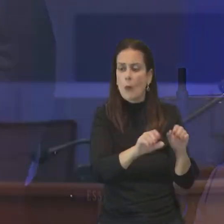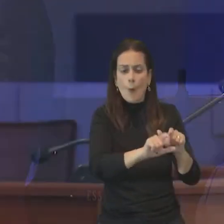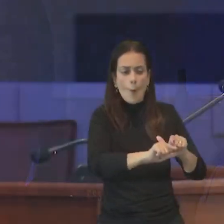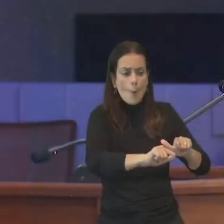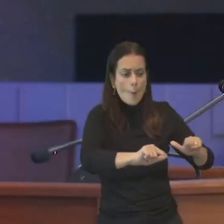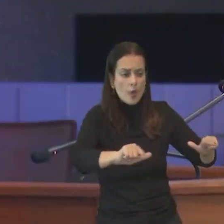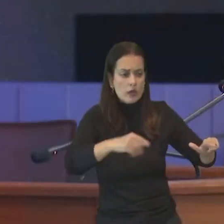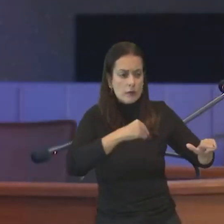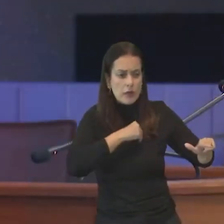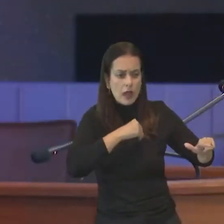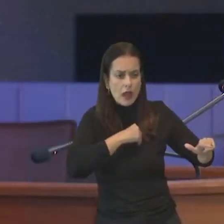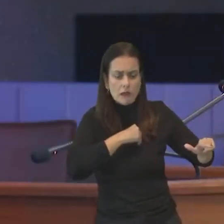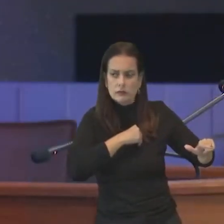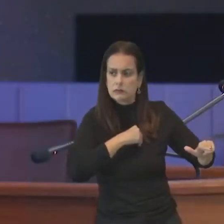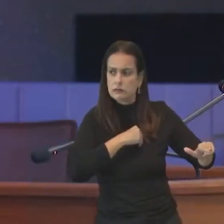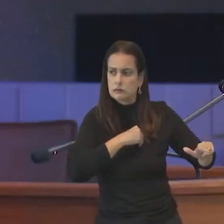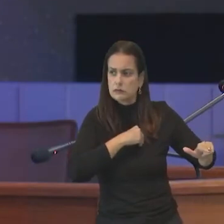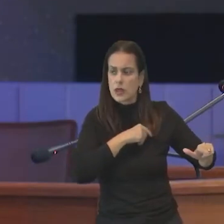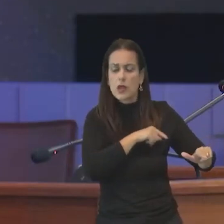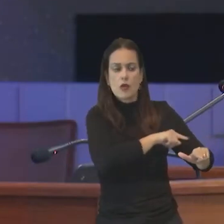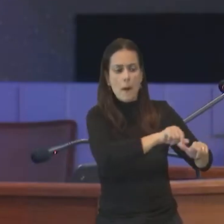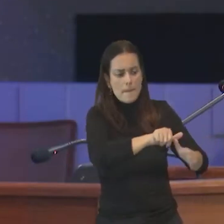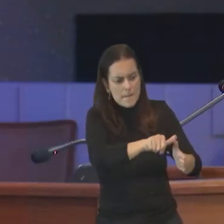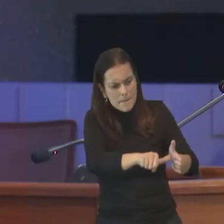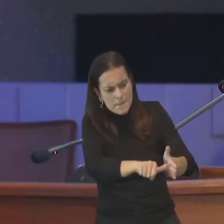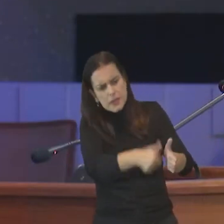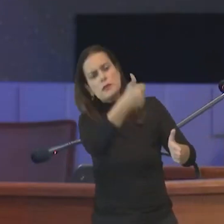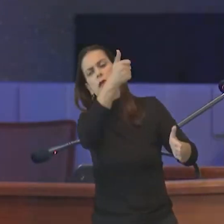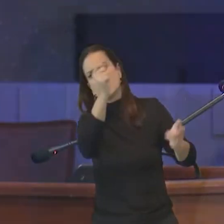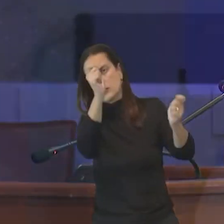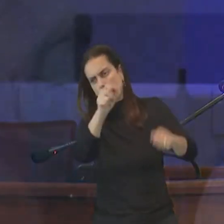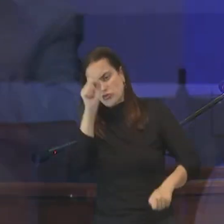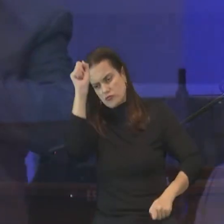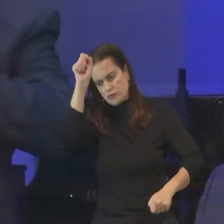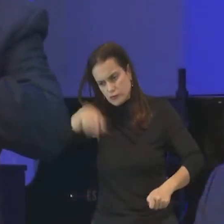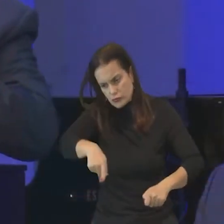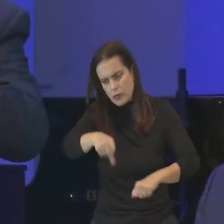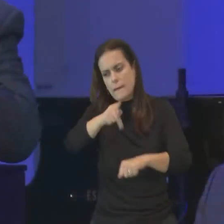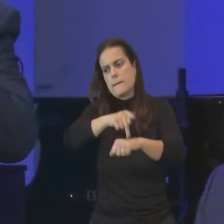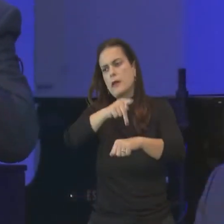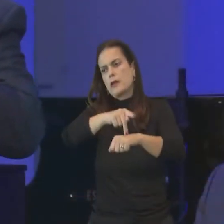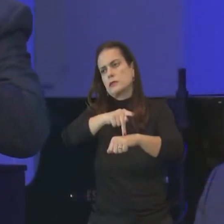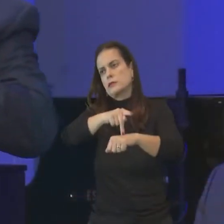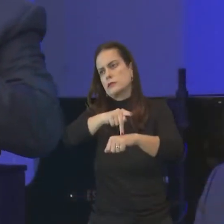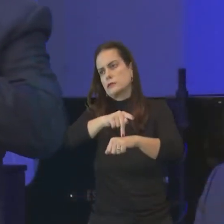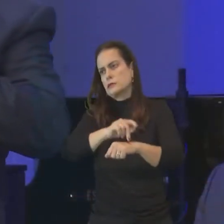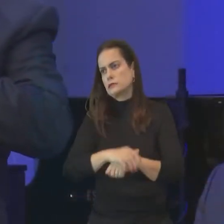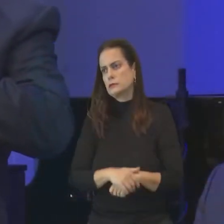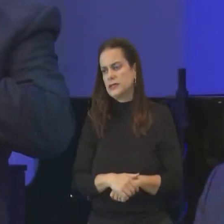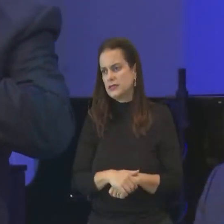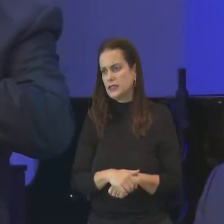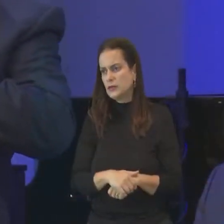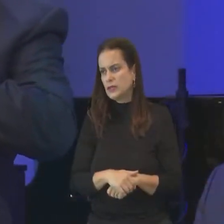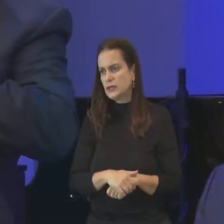pecado, que seja o primeiro que lhe atire pedra. É impressionante que